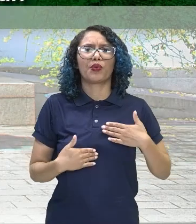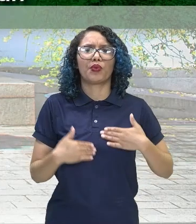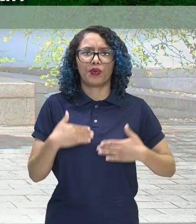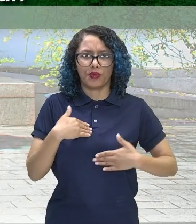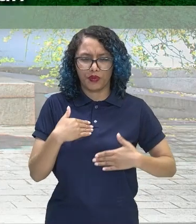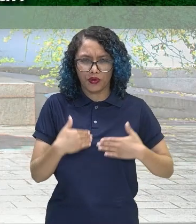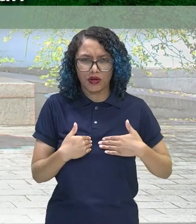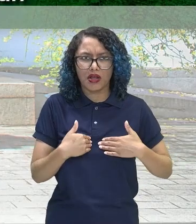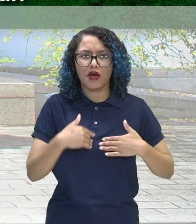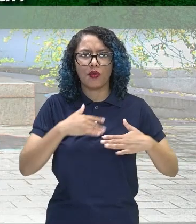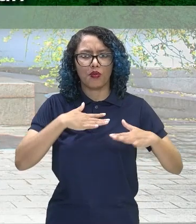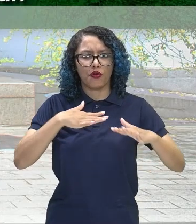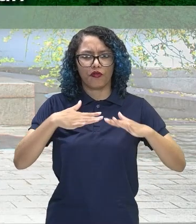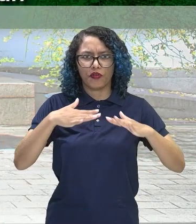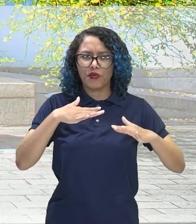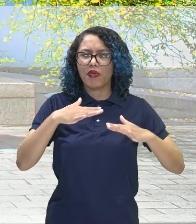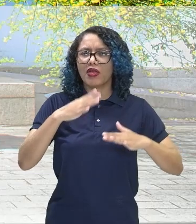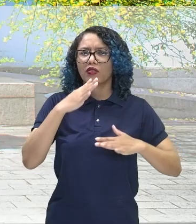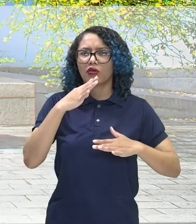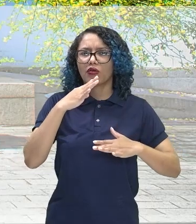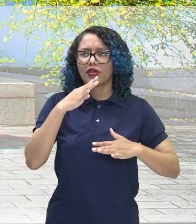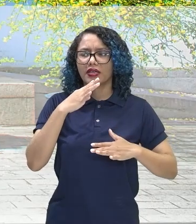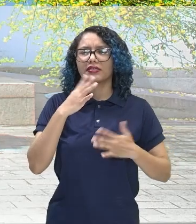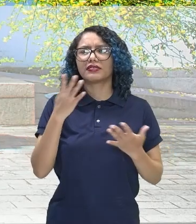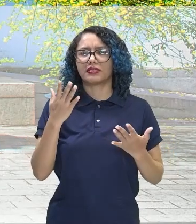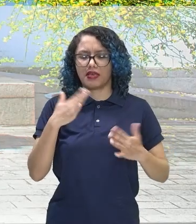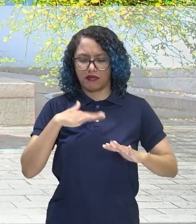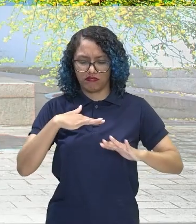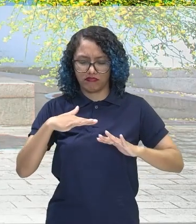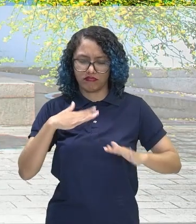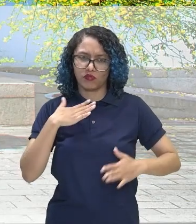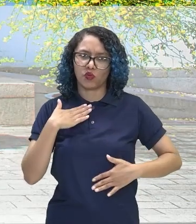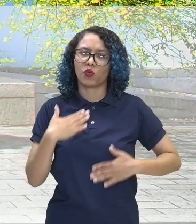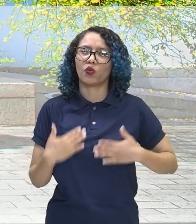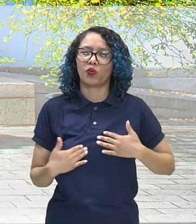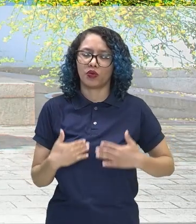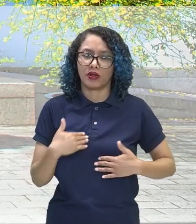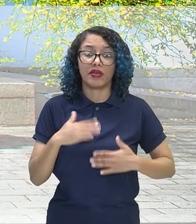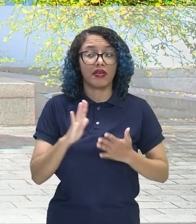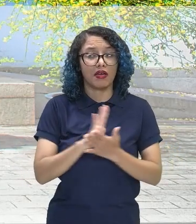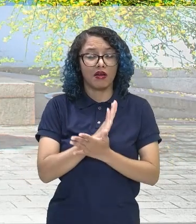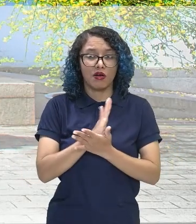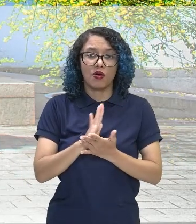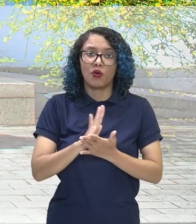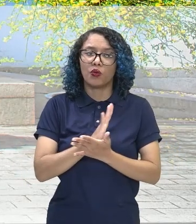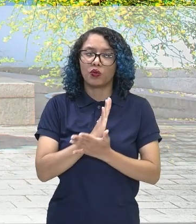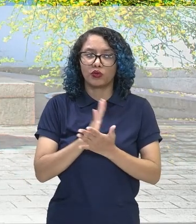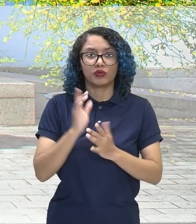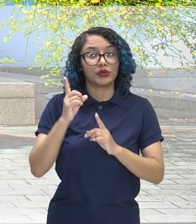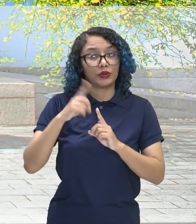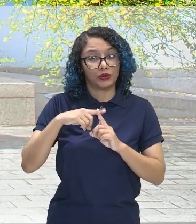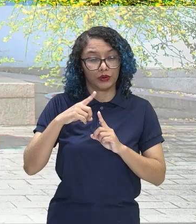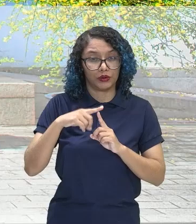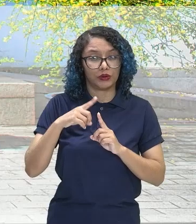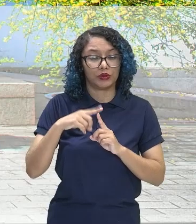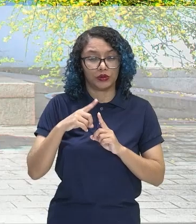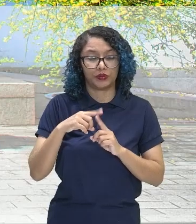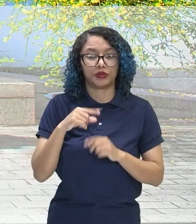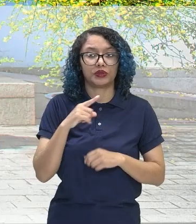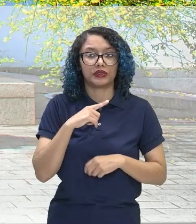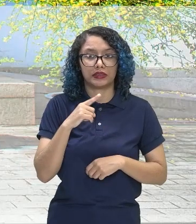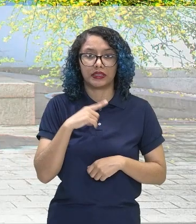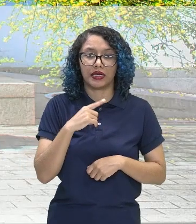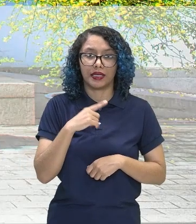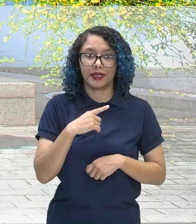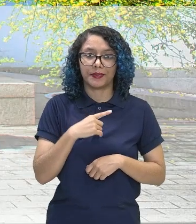cada movimento do seu corpo, tá bom? Então, esses são apenas alguns dos estilos existentes aí